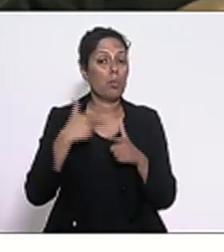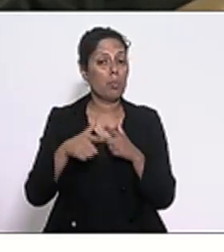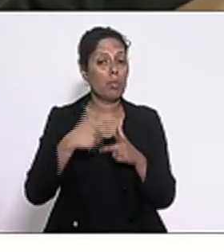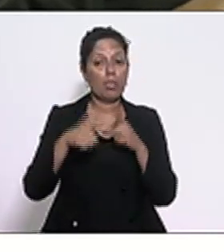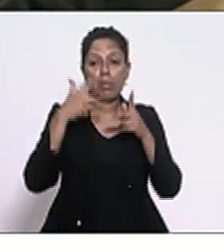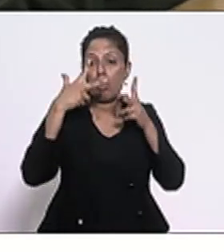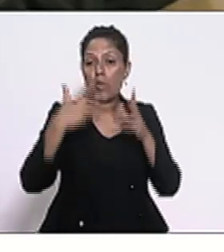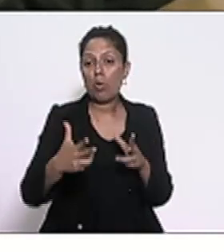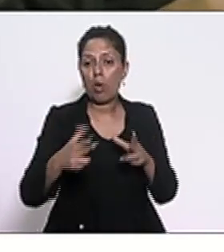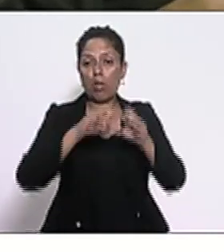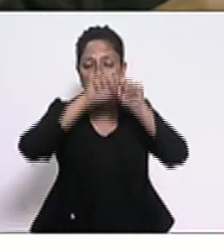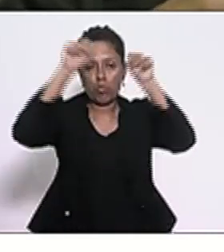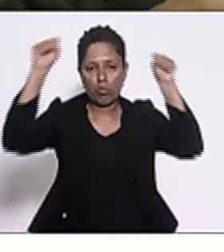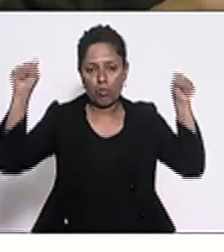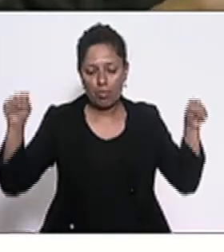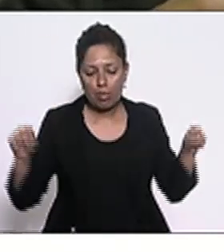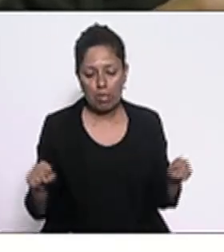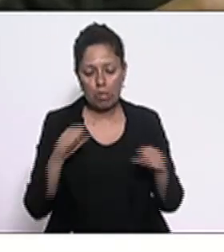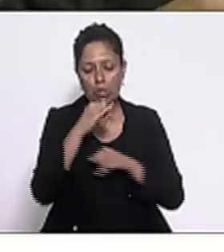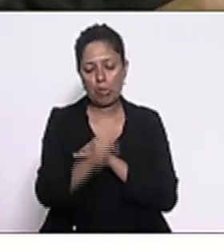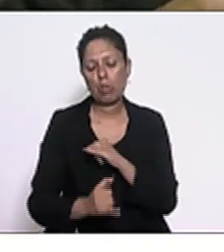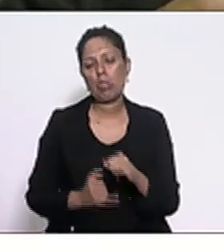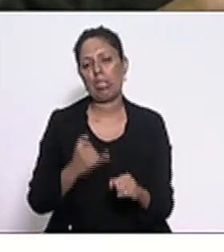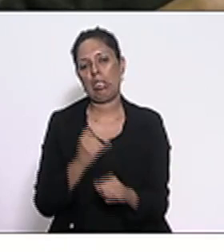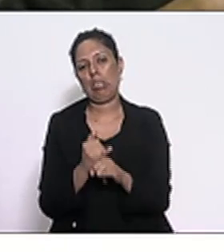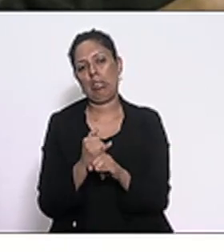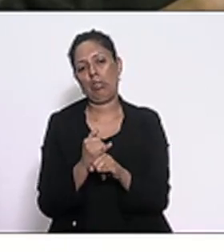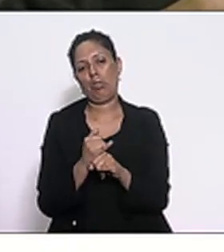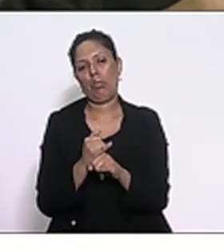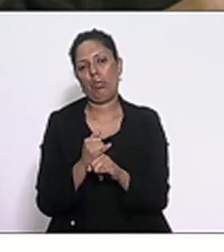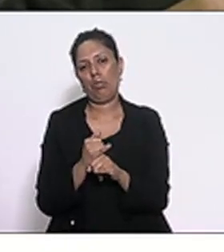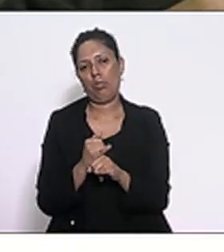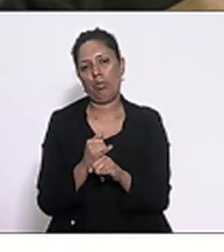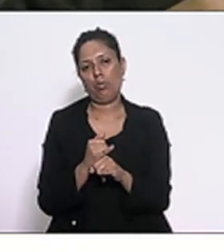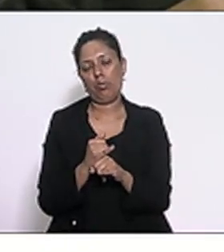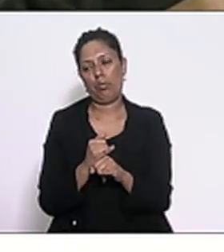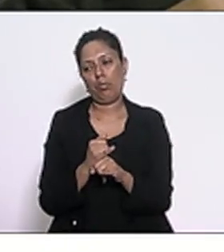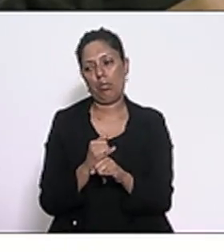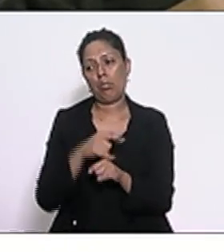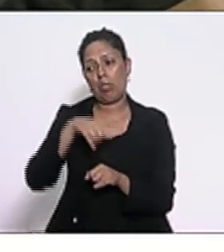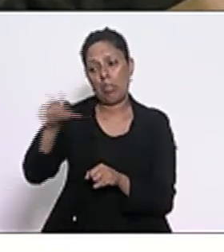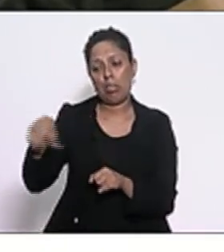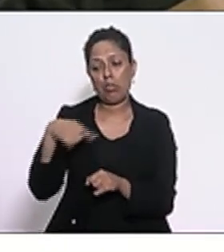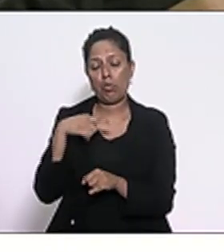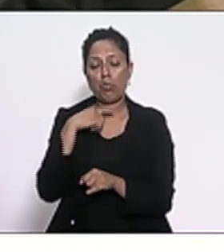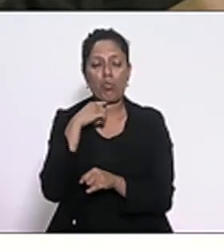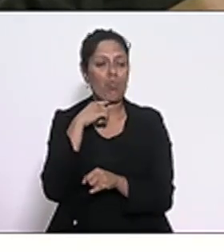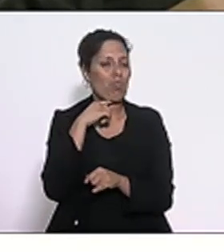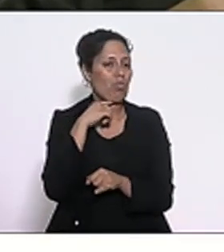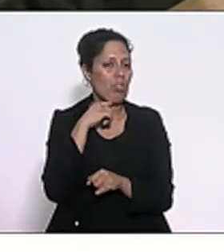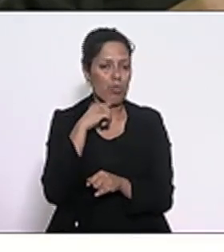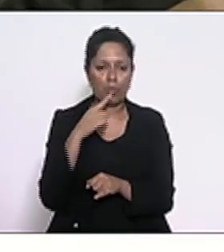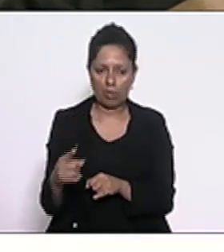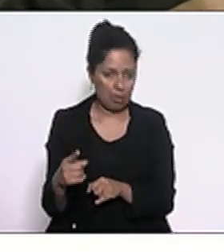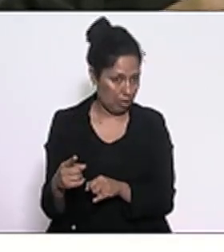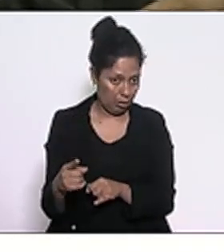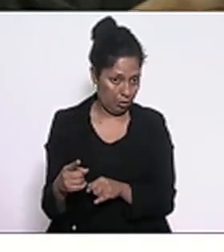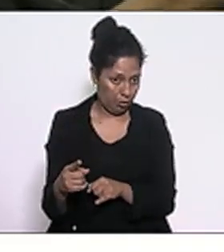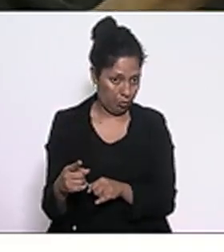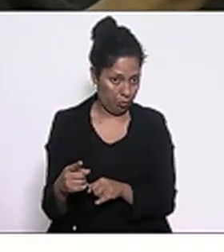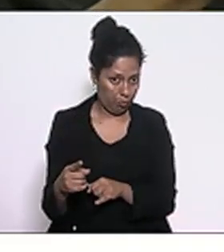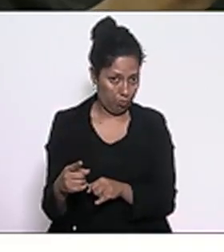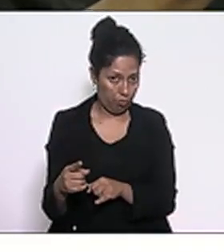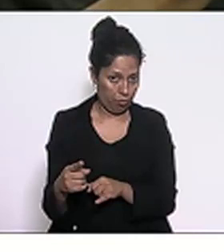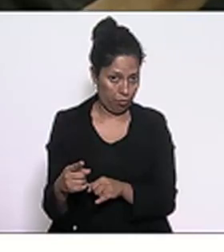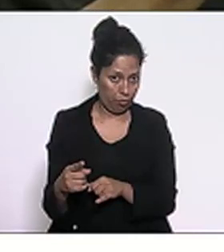do mainframe dela faz muito tempo, não dava mais tempo de licitar, acabou batendo no tribunal, mas não